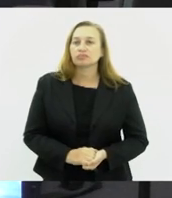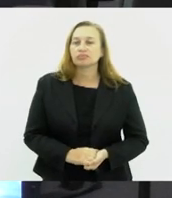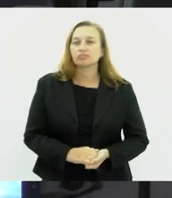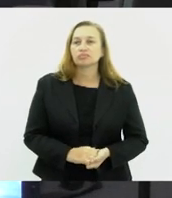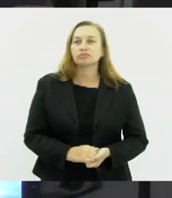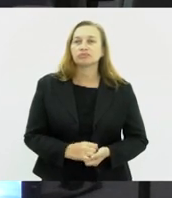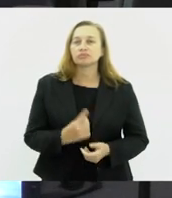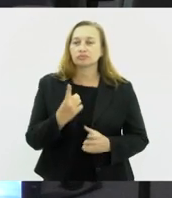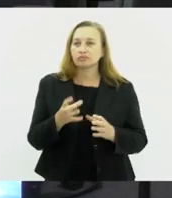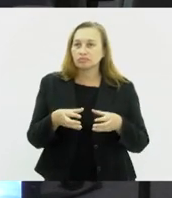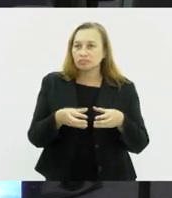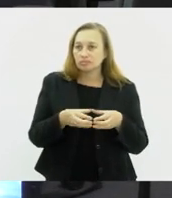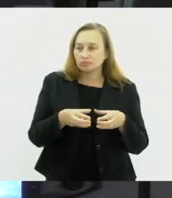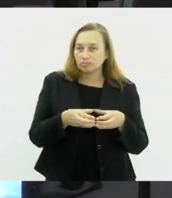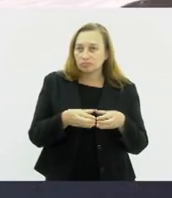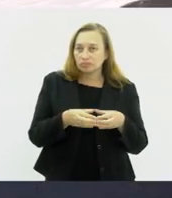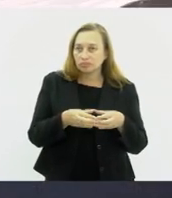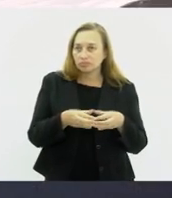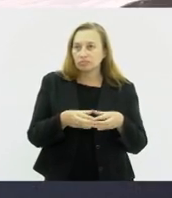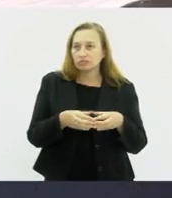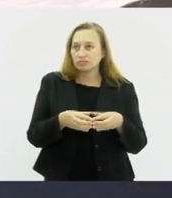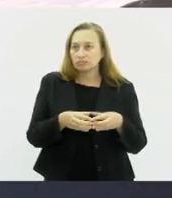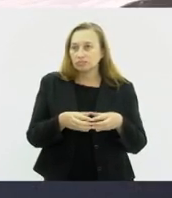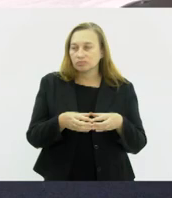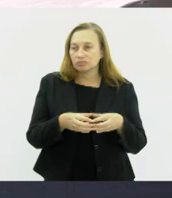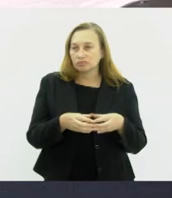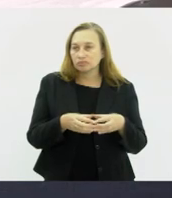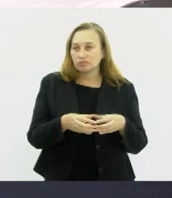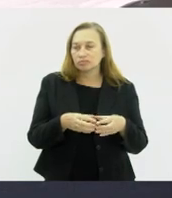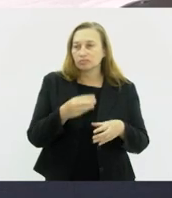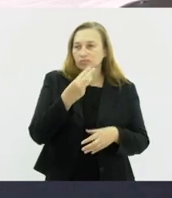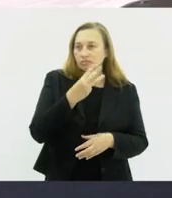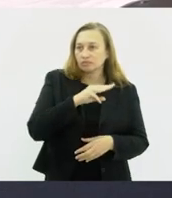majoritária das condenações dos Tais